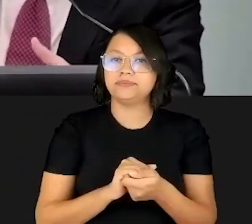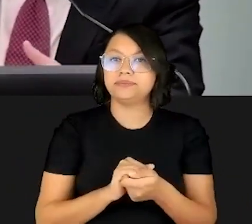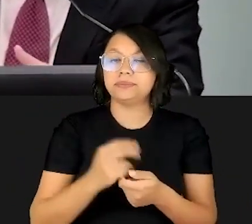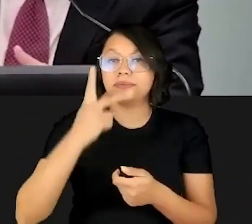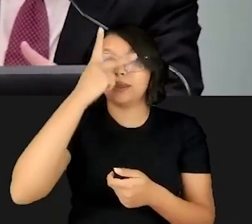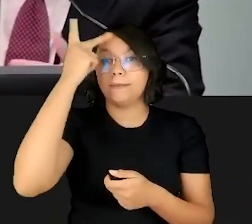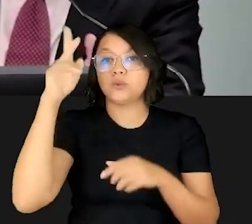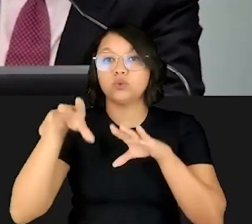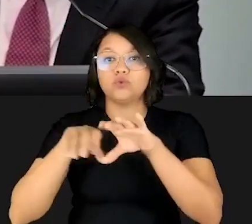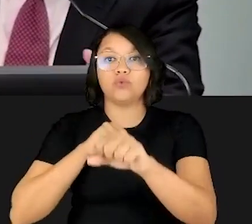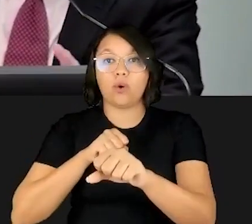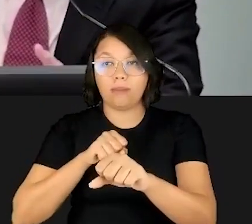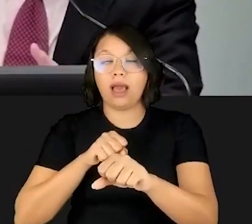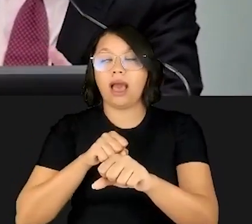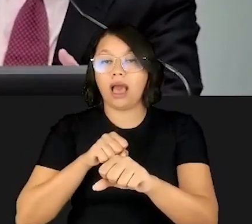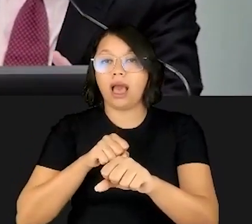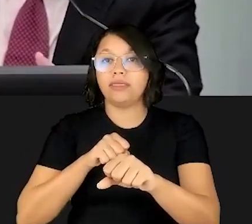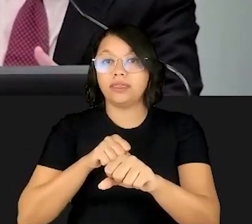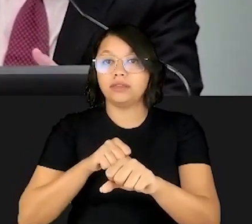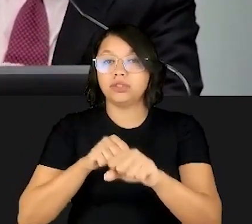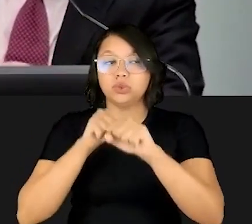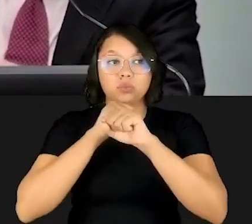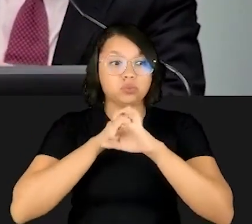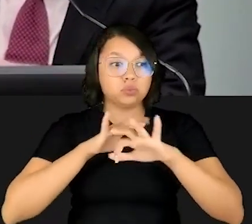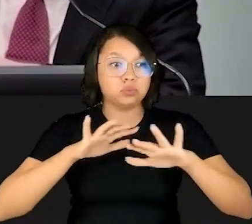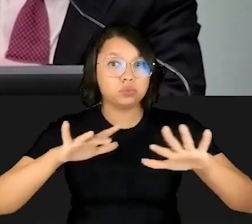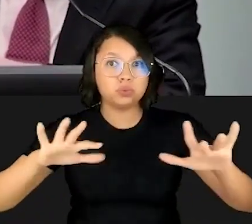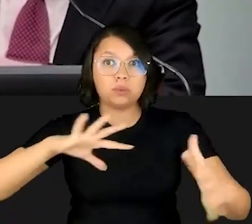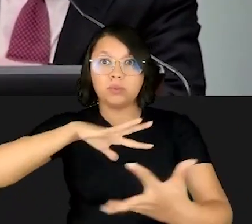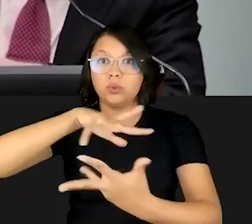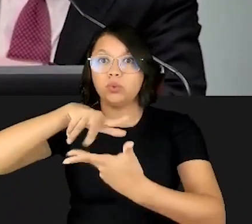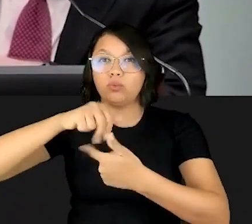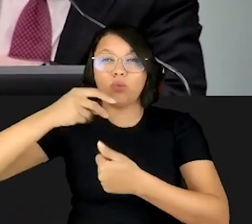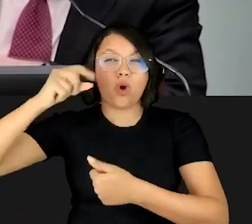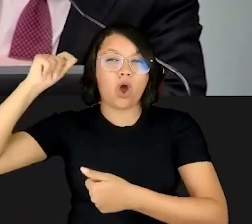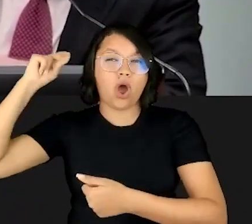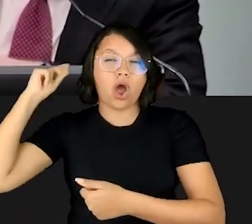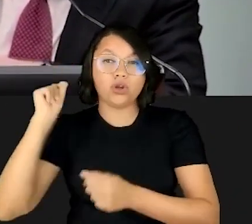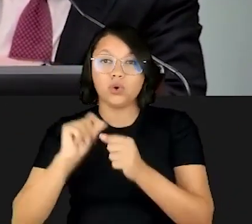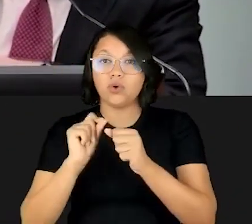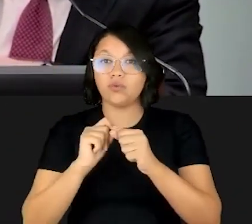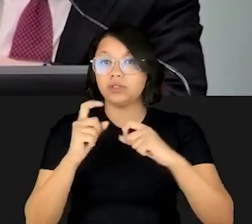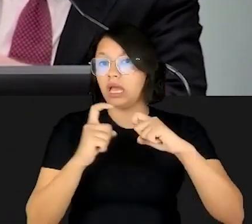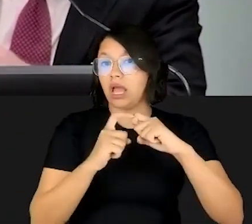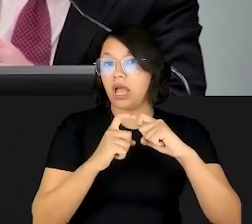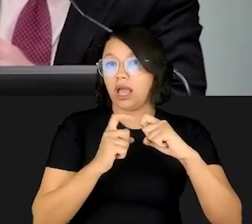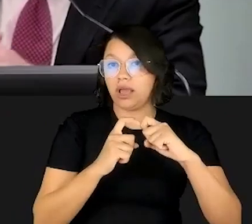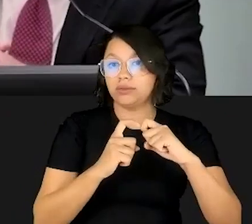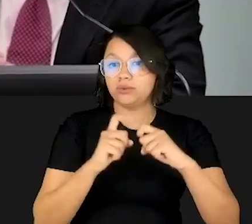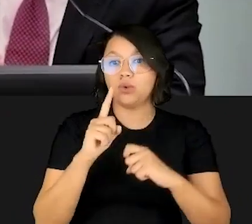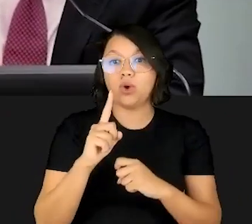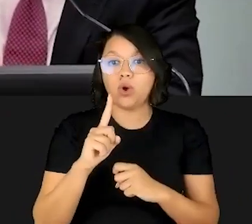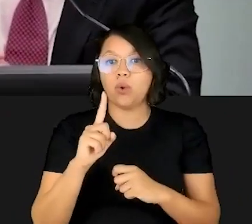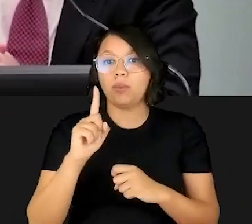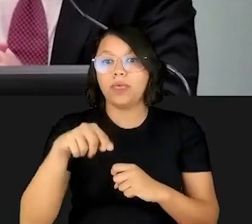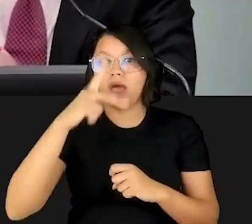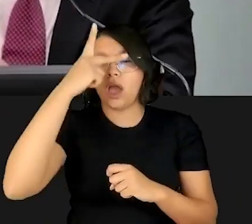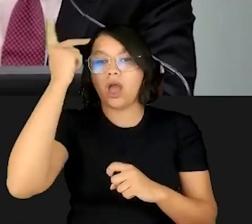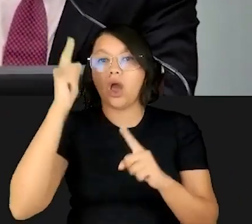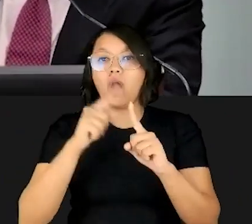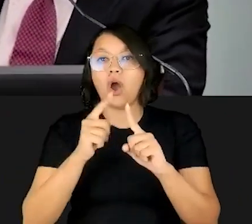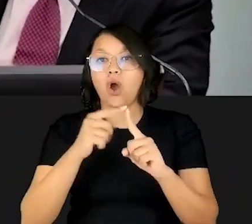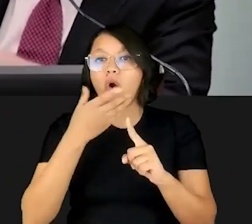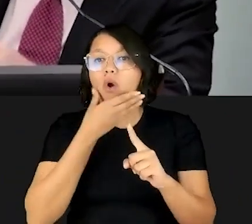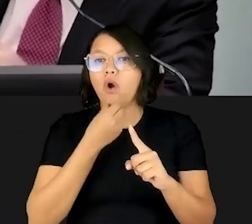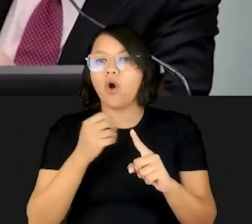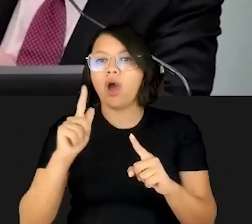formadas em Alexandria se distribuíram pelo mundo antigo fazendo medicina. Desses indivíduos foi Galeno. Galeno, eu